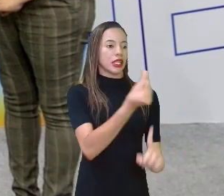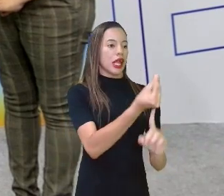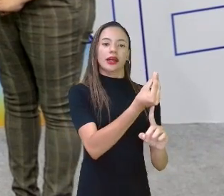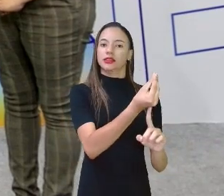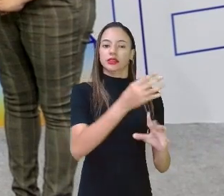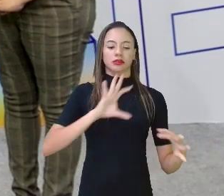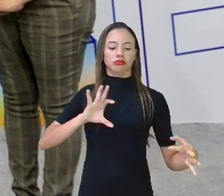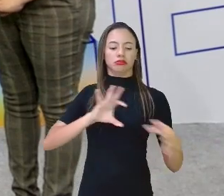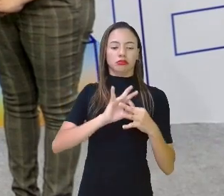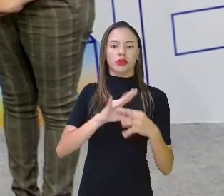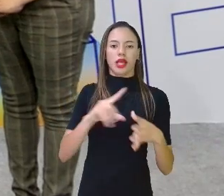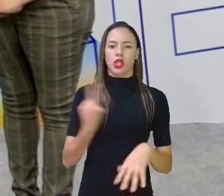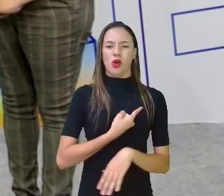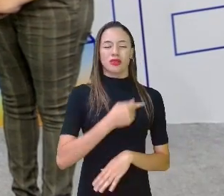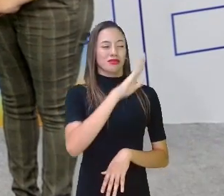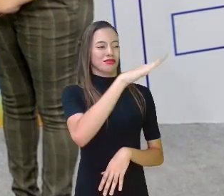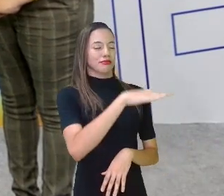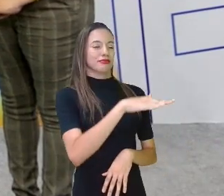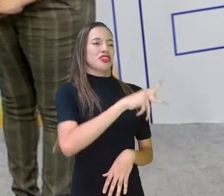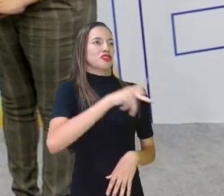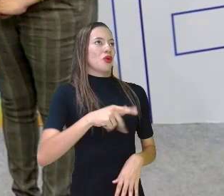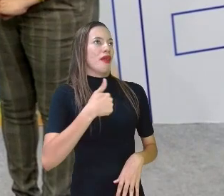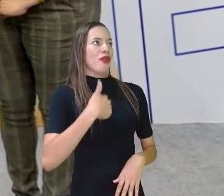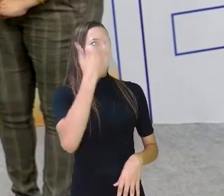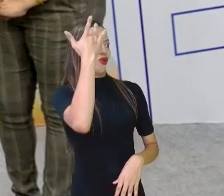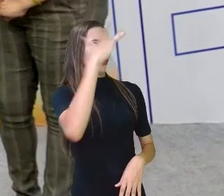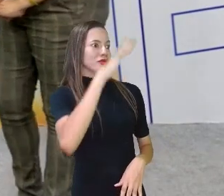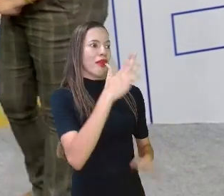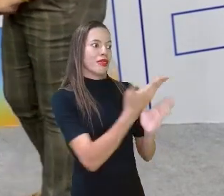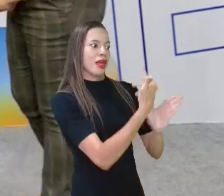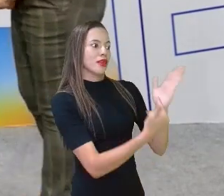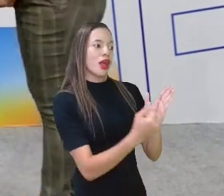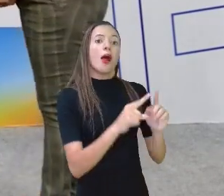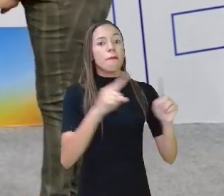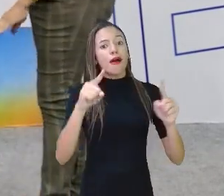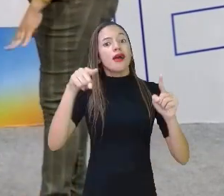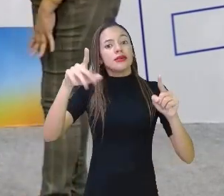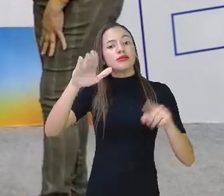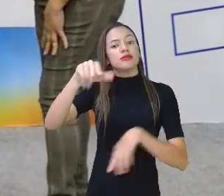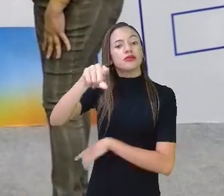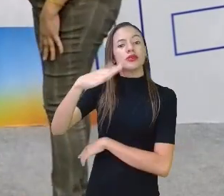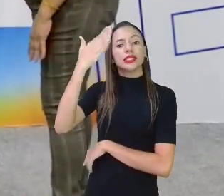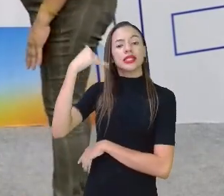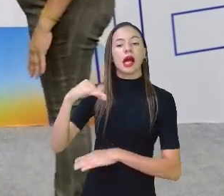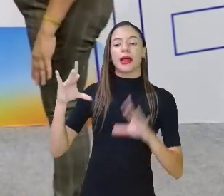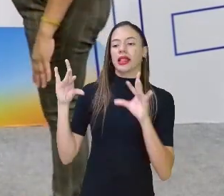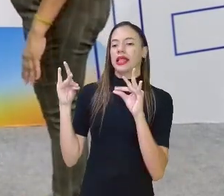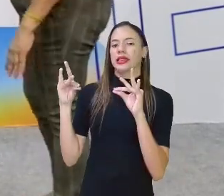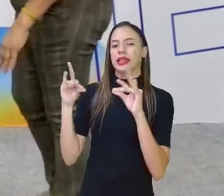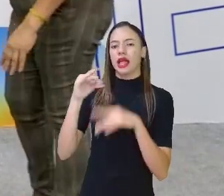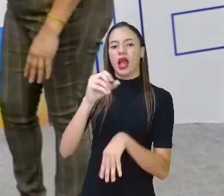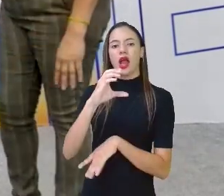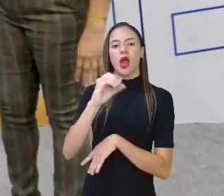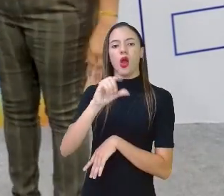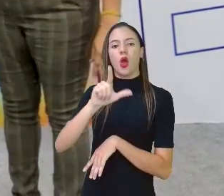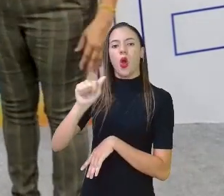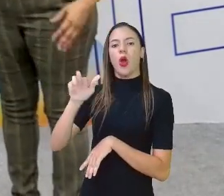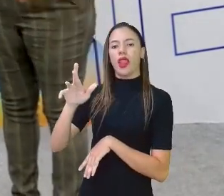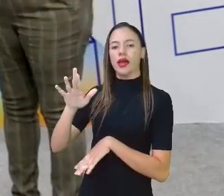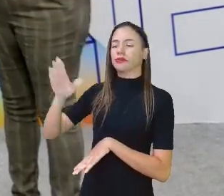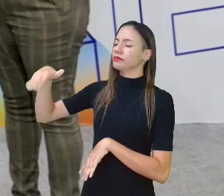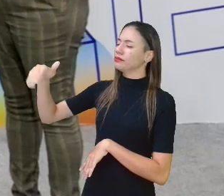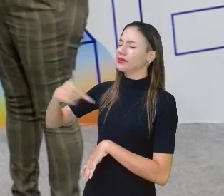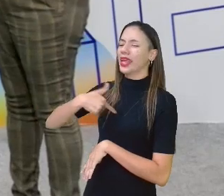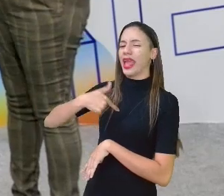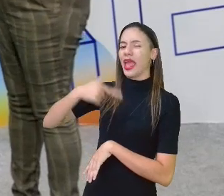gente. Ah, eu não sei desenhar, mas sabe colar. Ô, Ana, ficaria legal. Desculpa, gente. Diga. Ainda aqui, eu fiquei aqui na